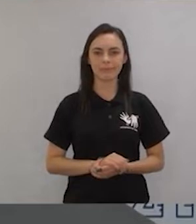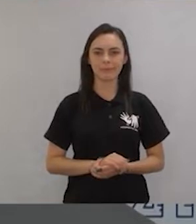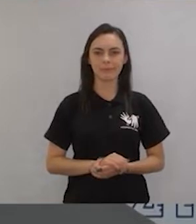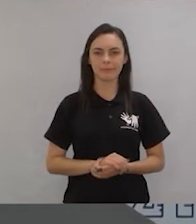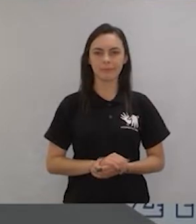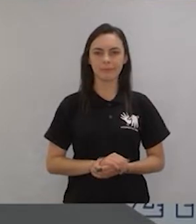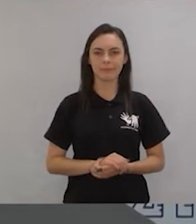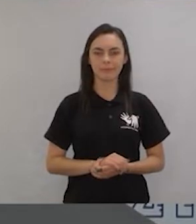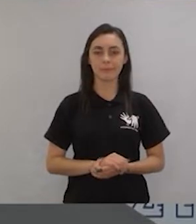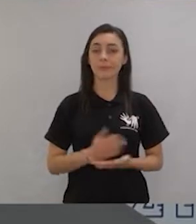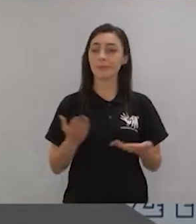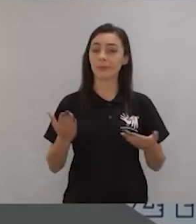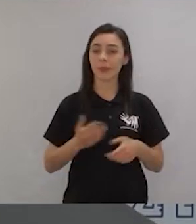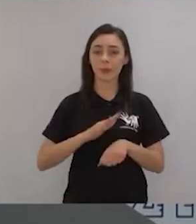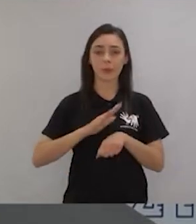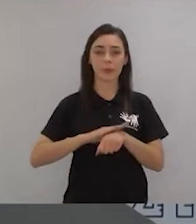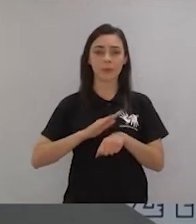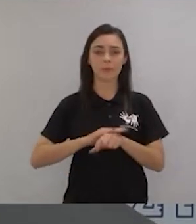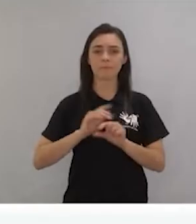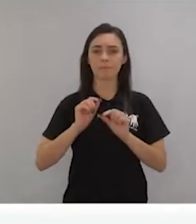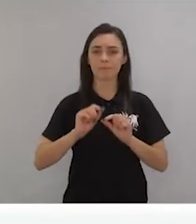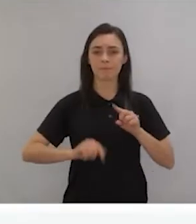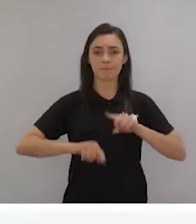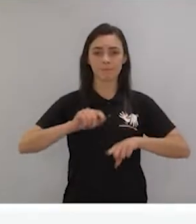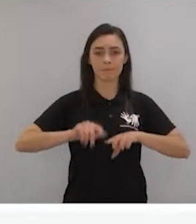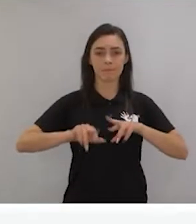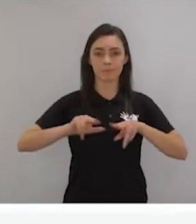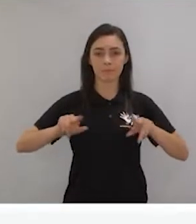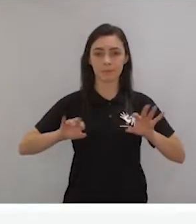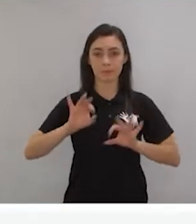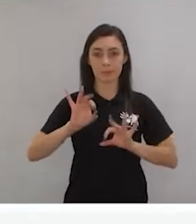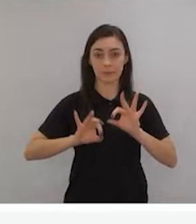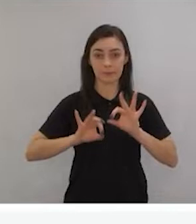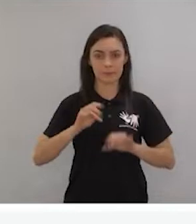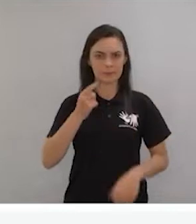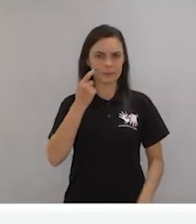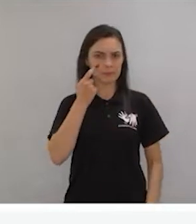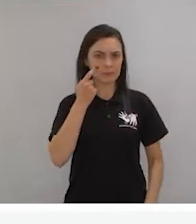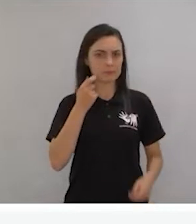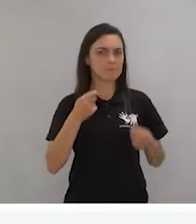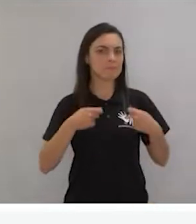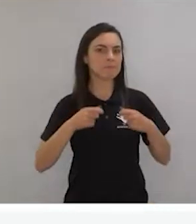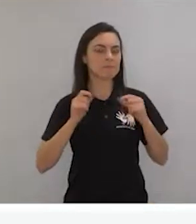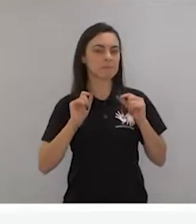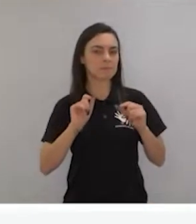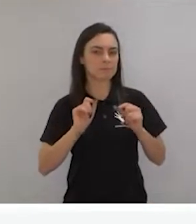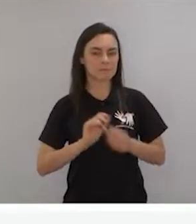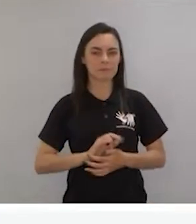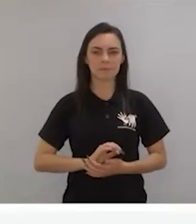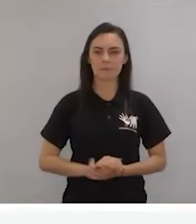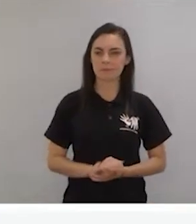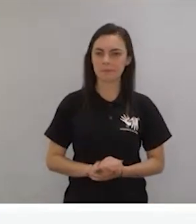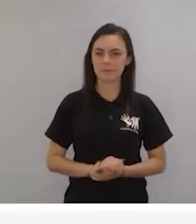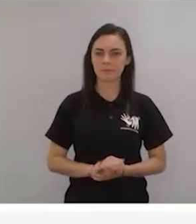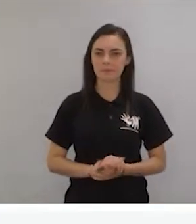Agora, chegou o momento da gente organizar os nossos materiais. Vamos ver o que nós vamos precisar, vamos lá?